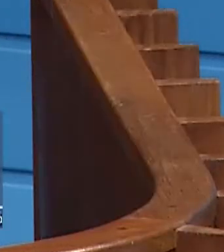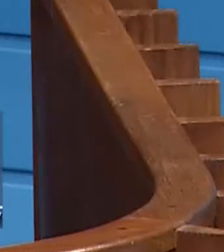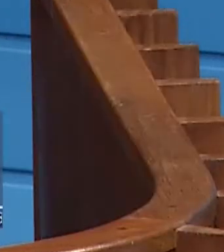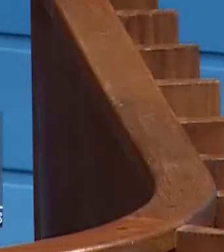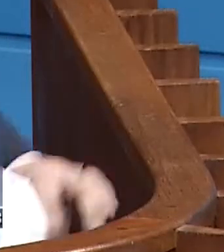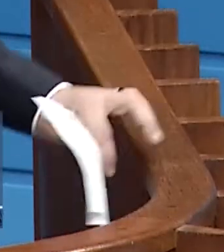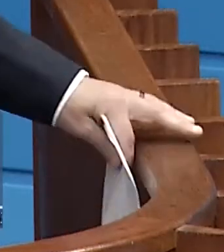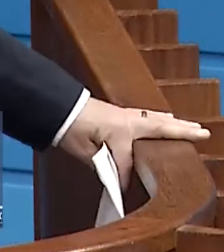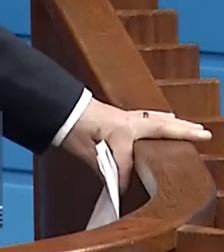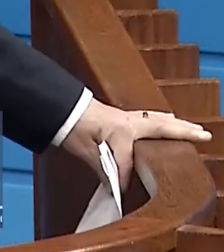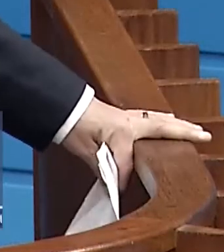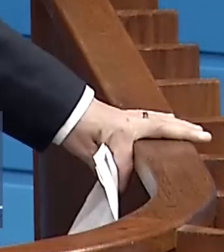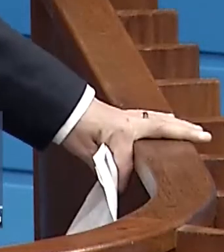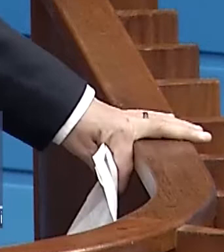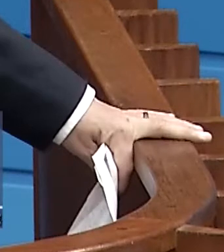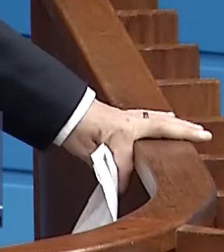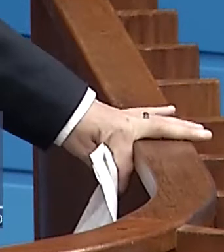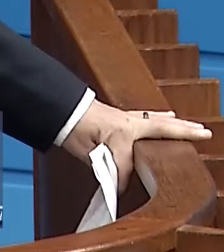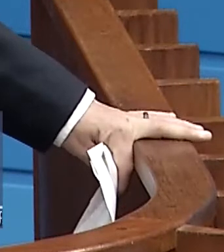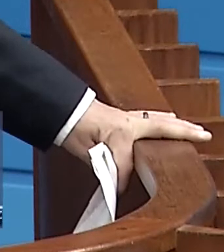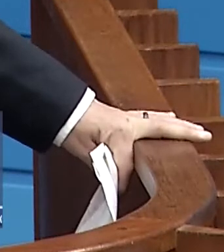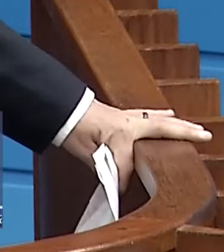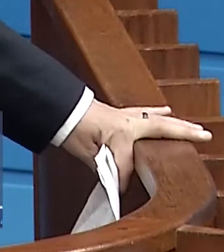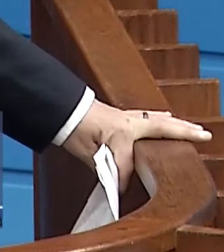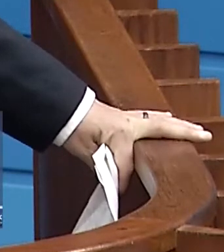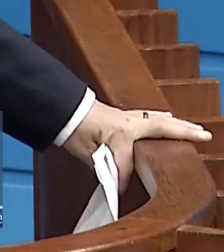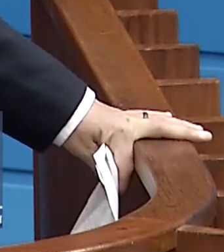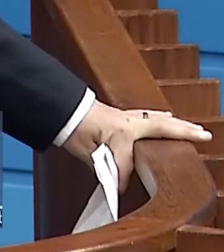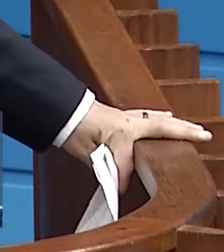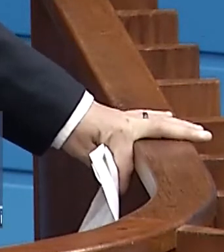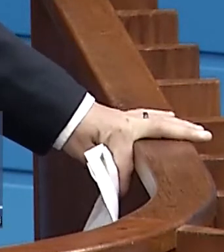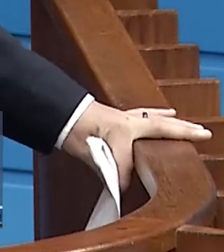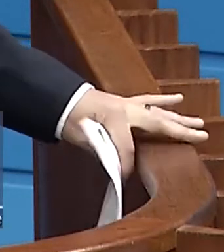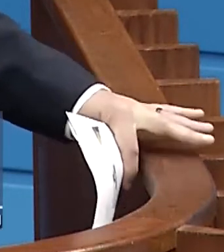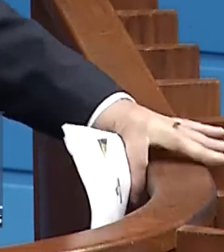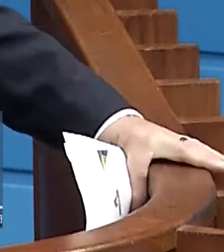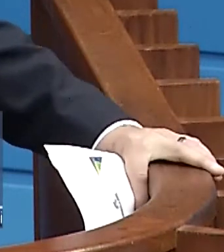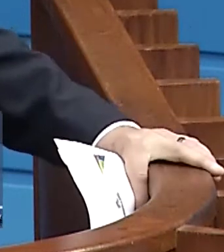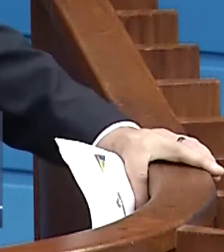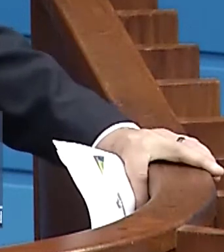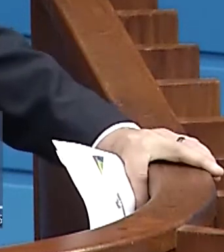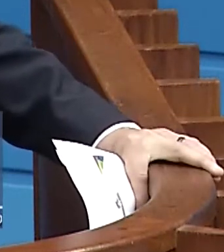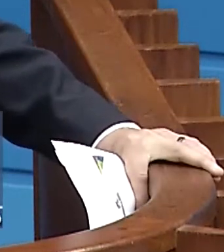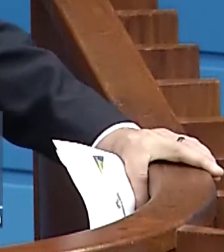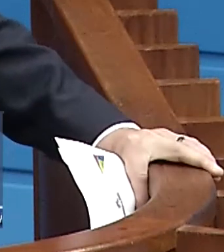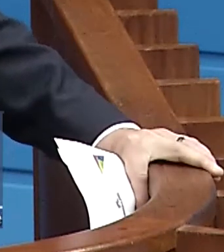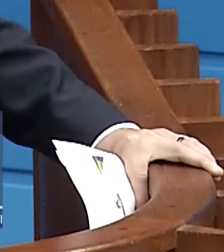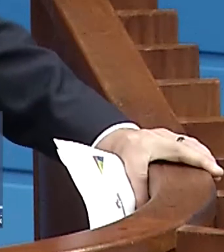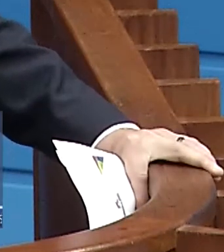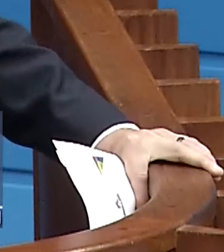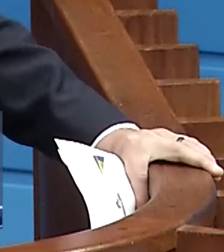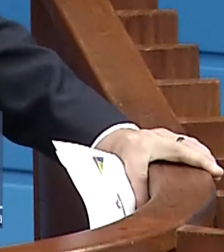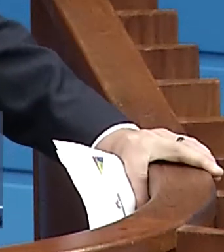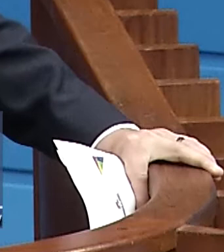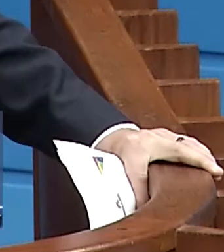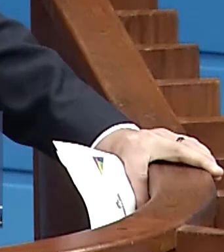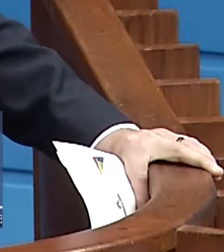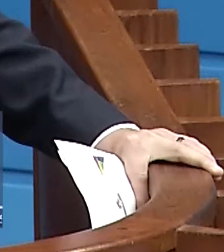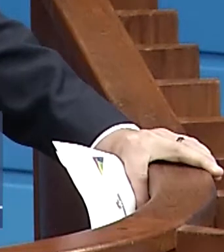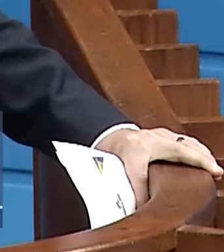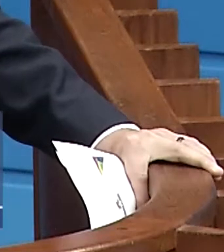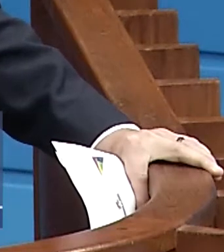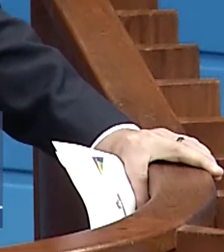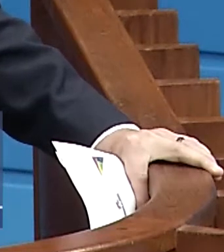esse governo. Vai derrubar, Marielle vai derrubar o governo Bolsonaro. Quem falou isso